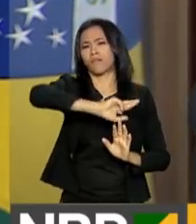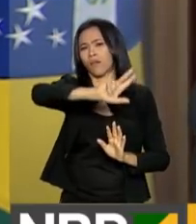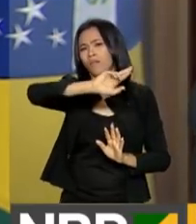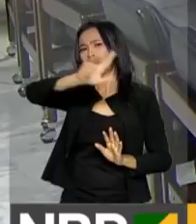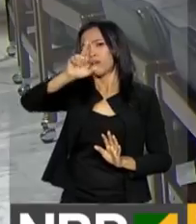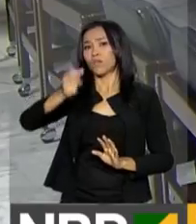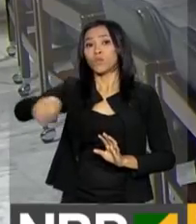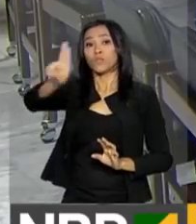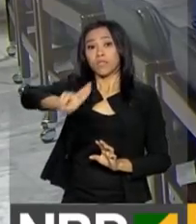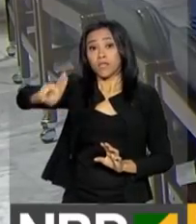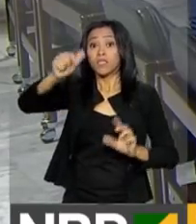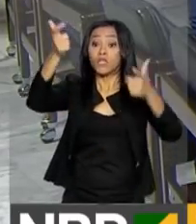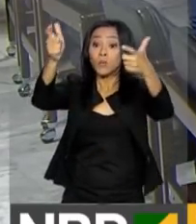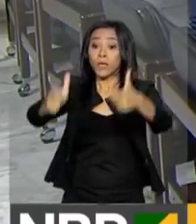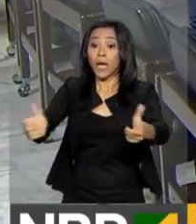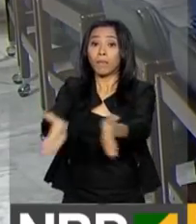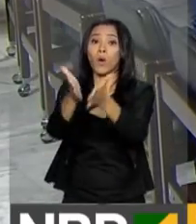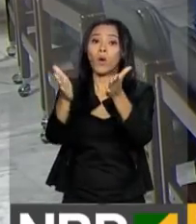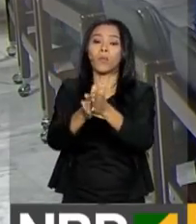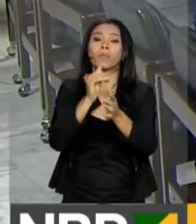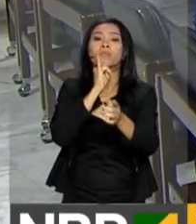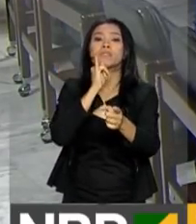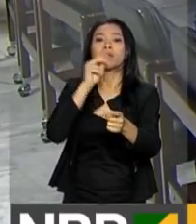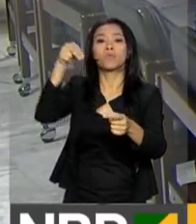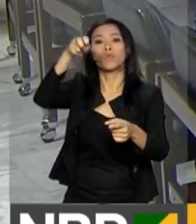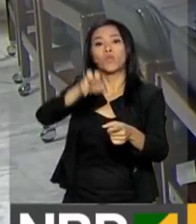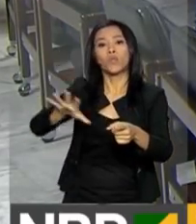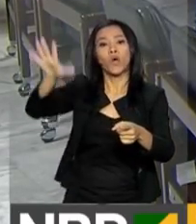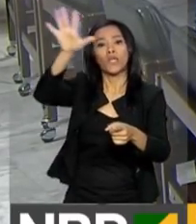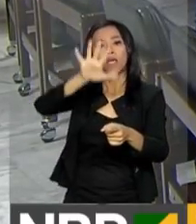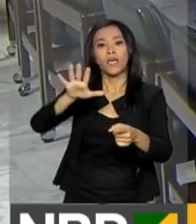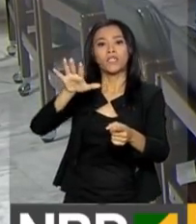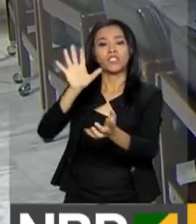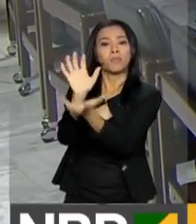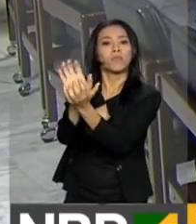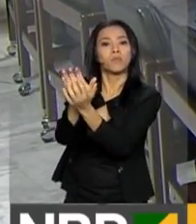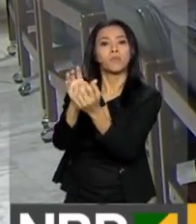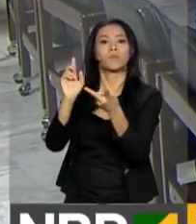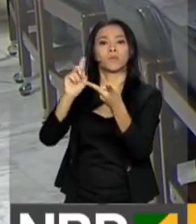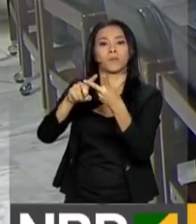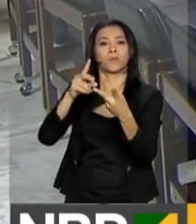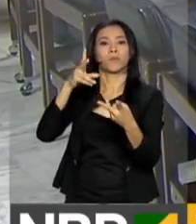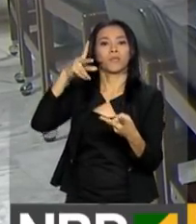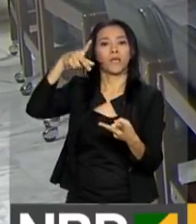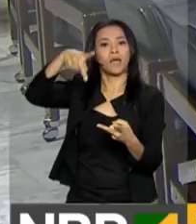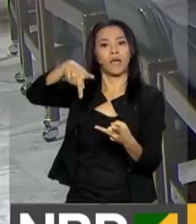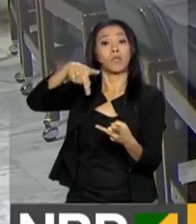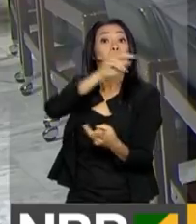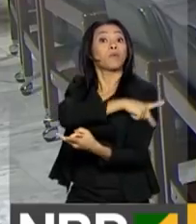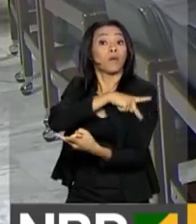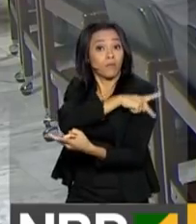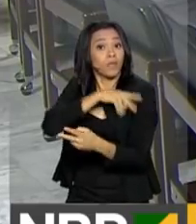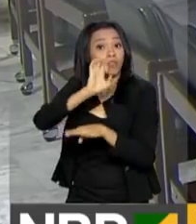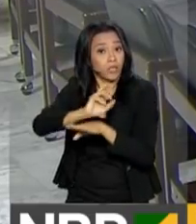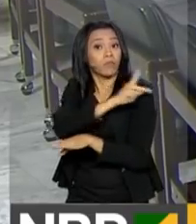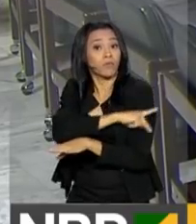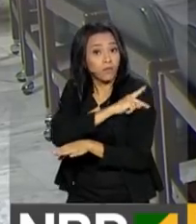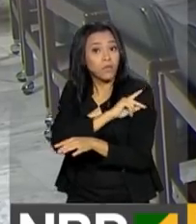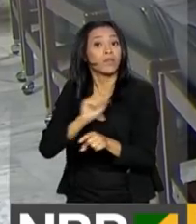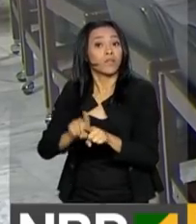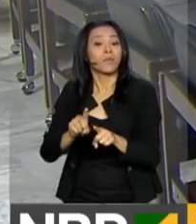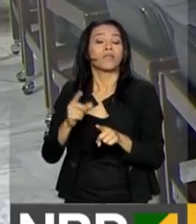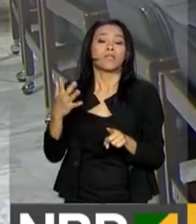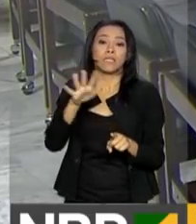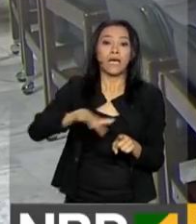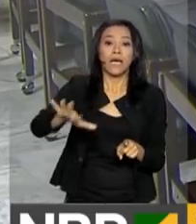carentes eu percebi ontem na região do agreste de pernambuco na região do paraíba no piauí portanto atendimento